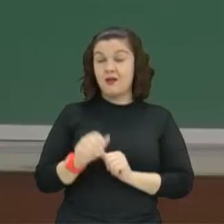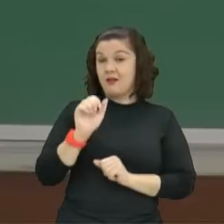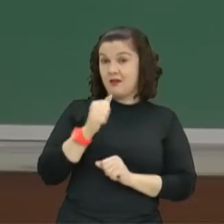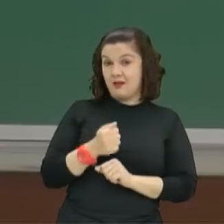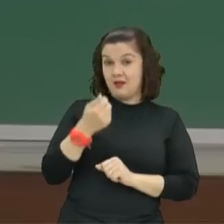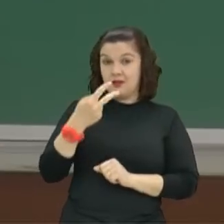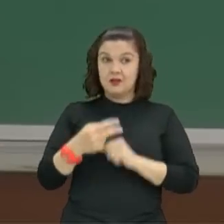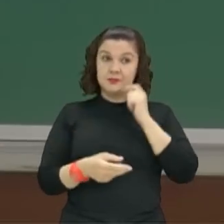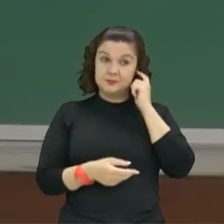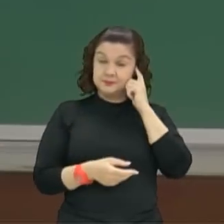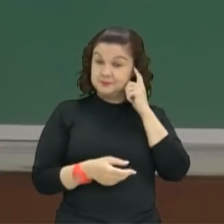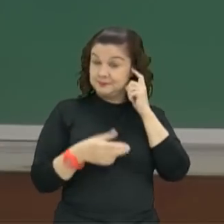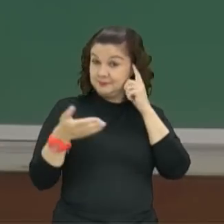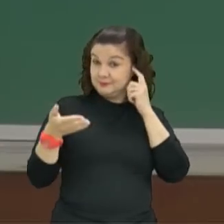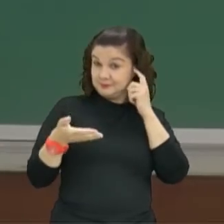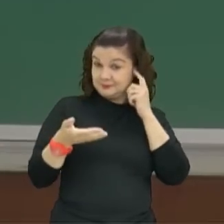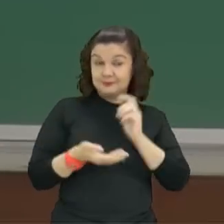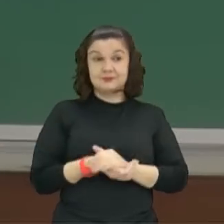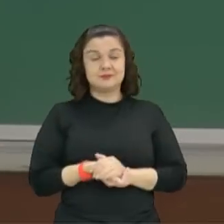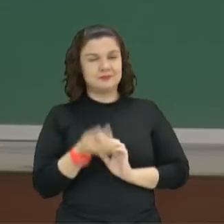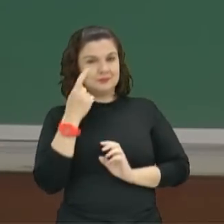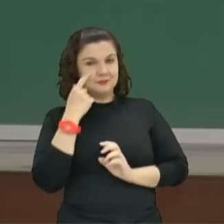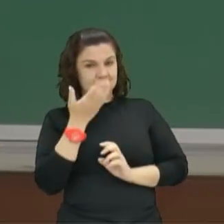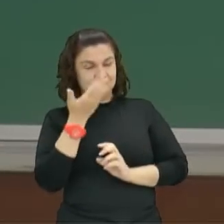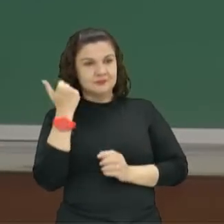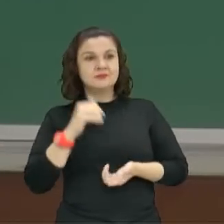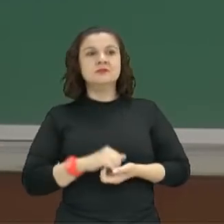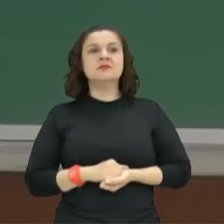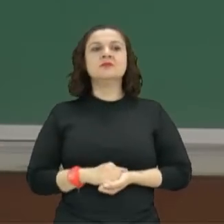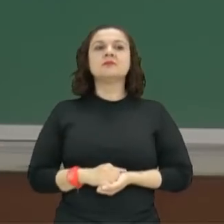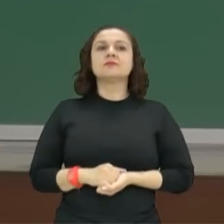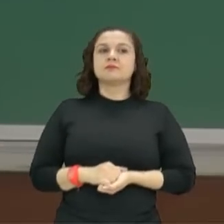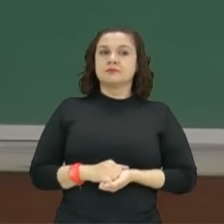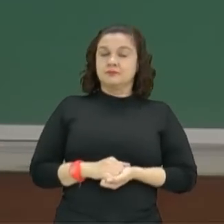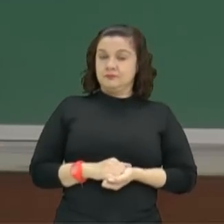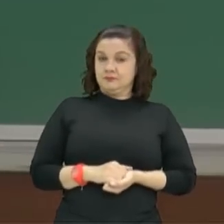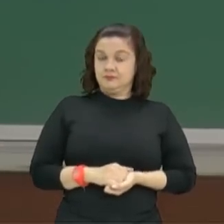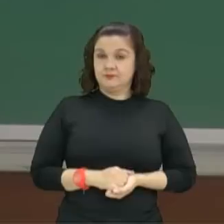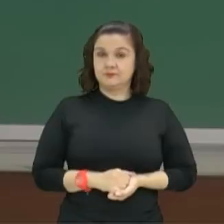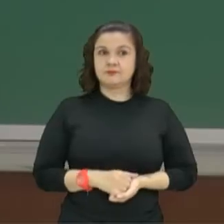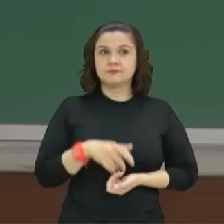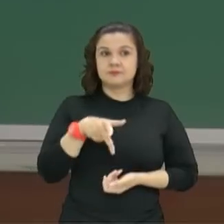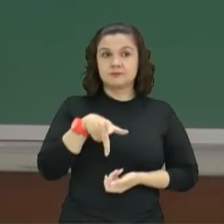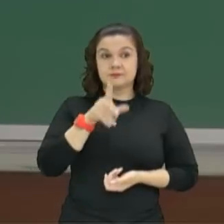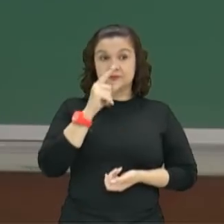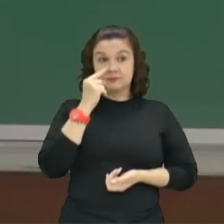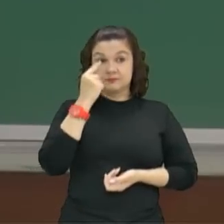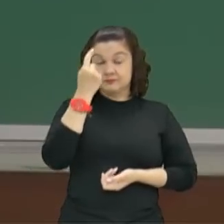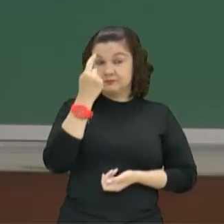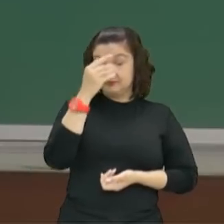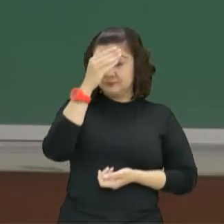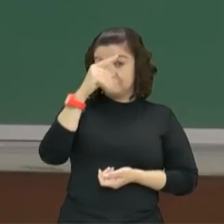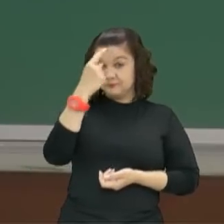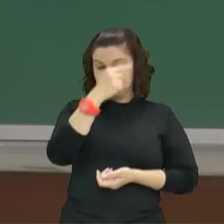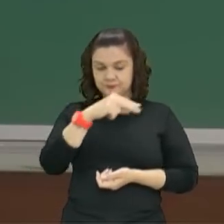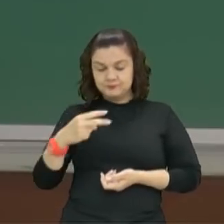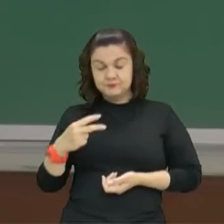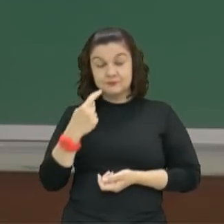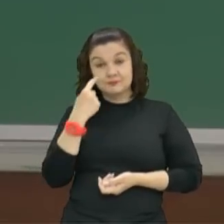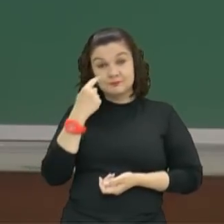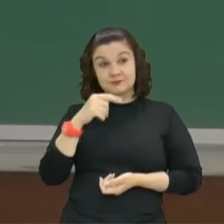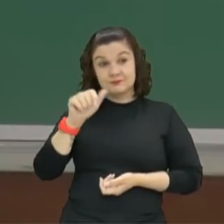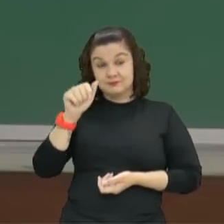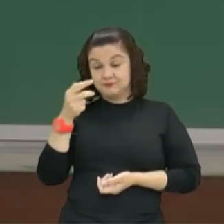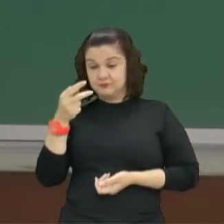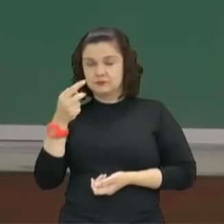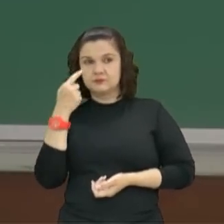meio. Agora, meu querido, veja só. Eu tenho... Tenho K um meio e A 2. Então fica f